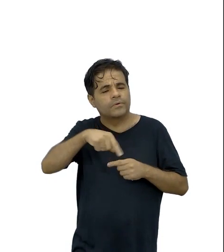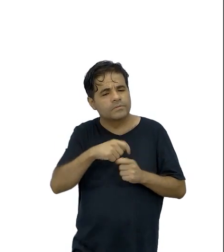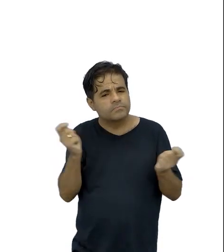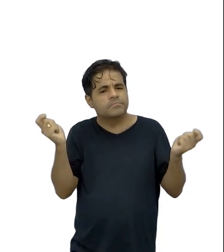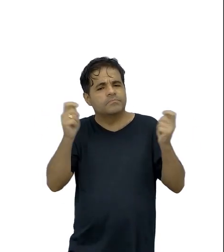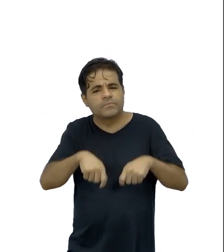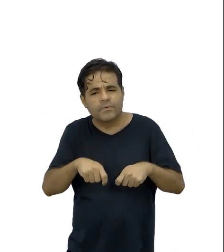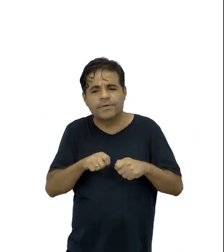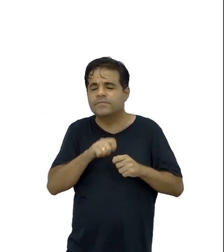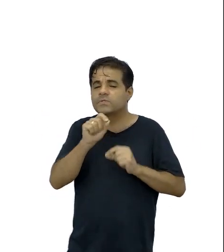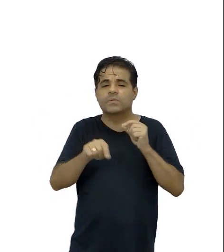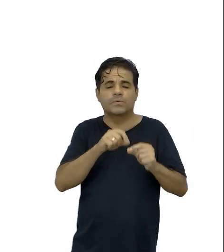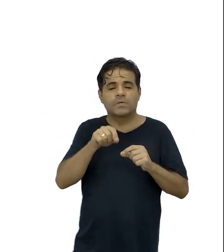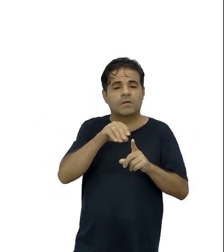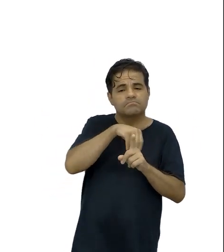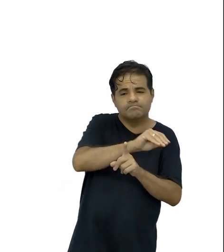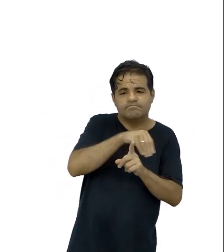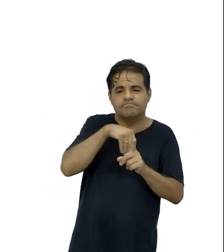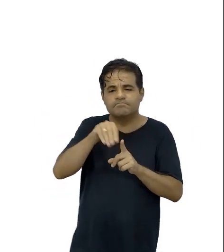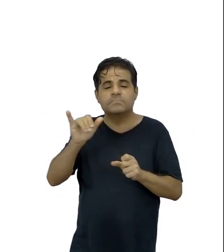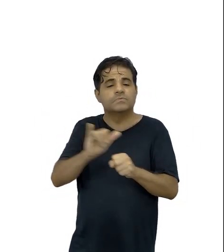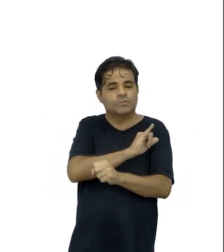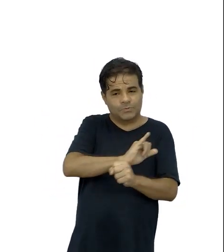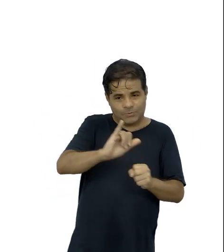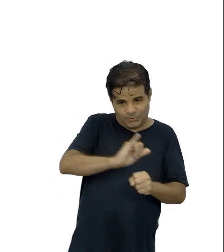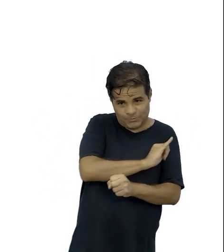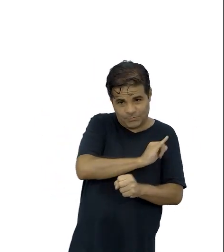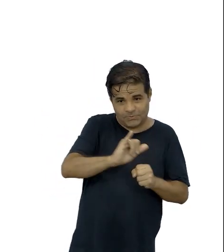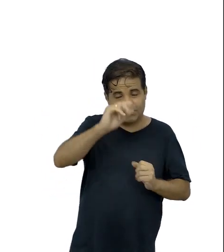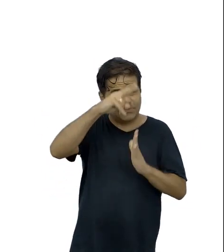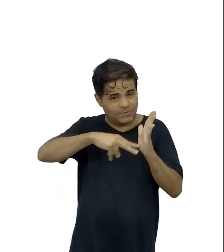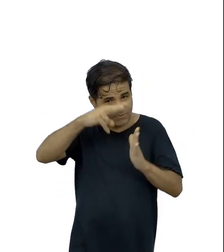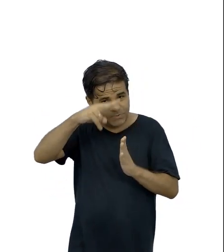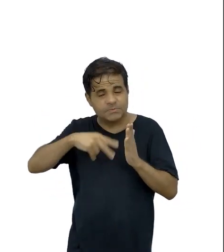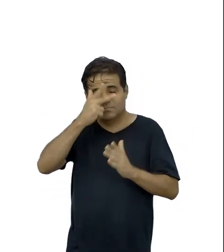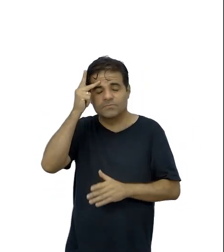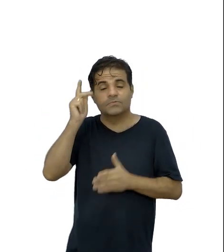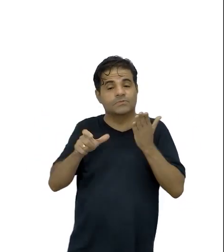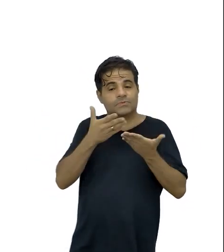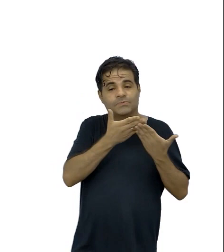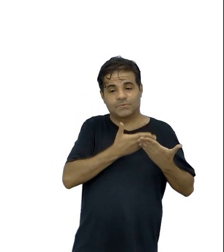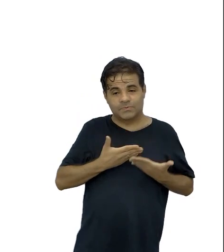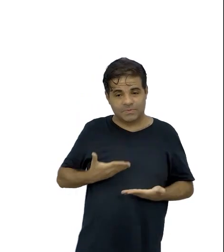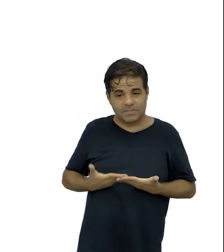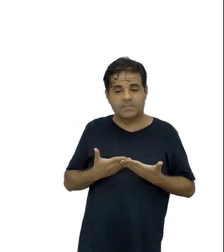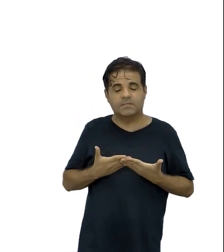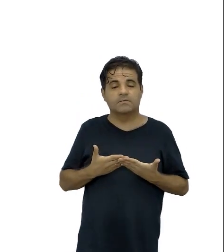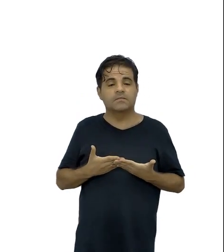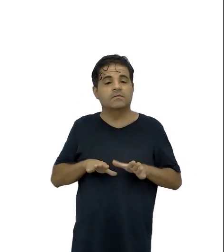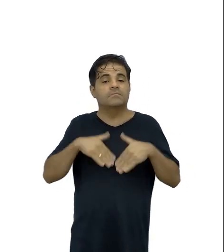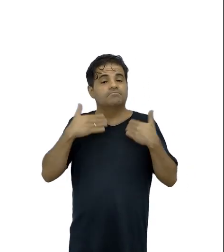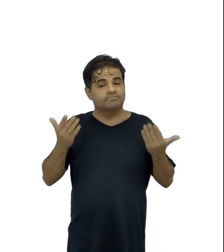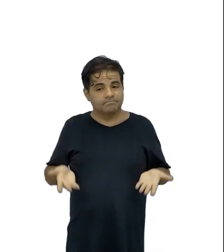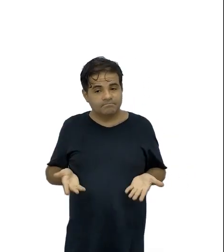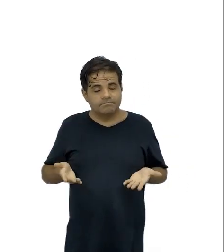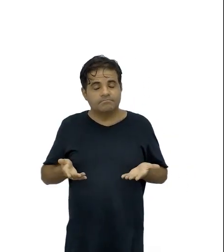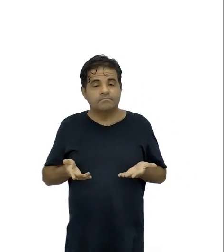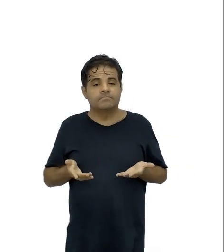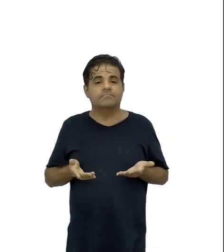pode fazer, né? A mediação das estratégias de leitura dos estudantes. Então,